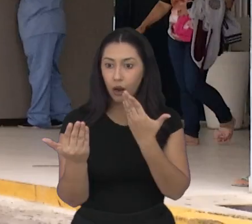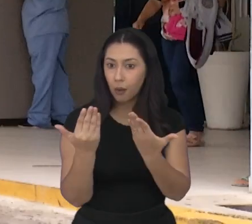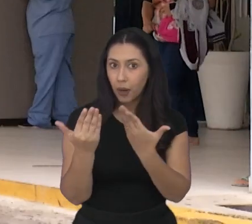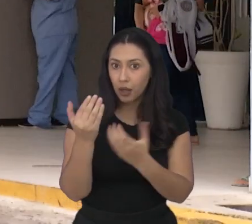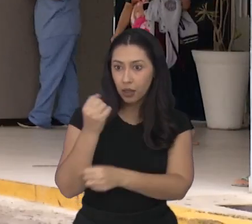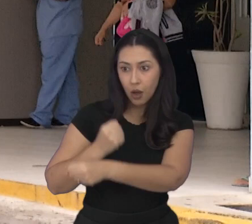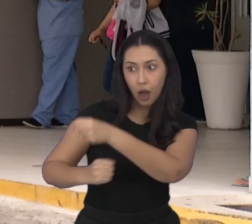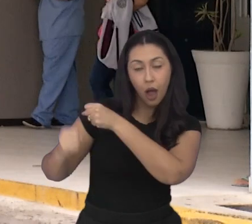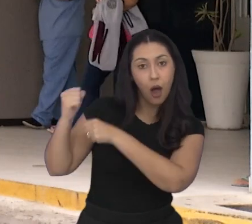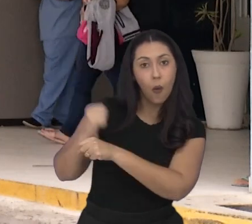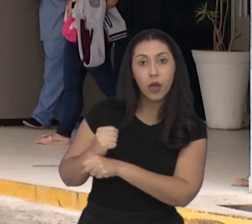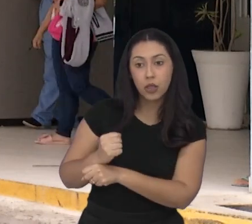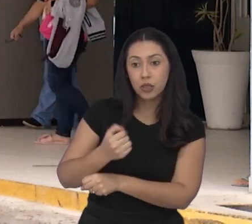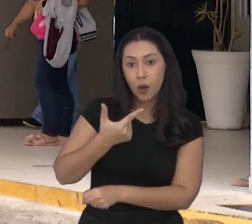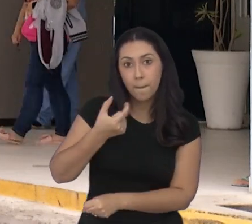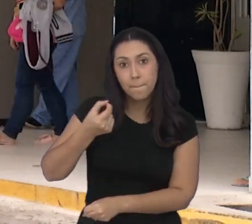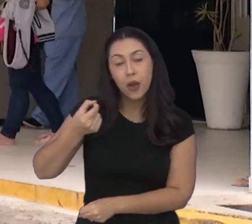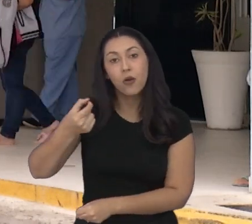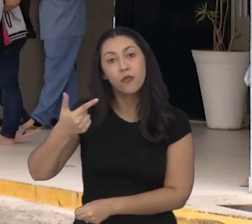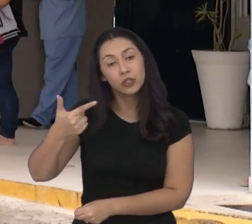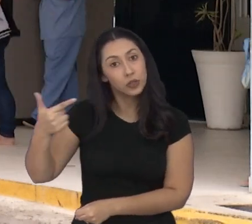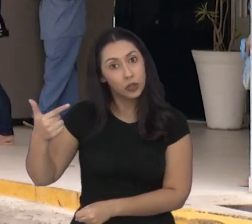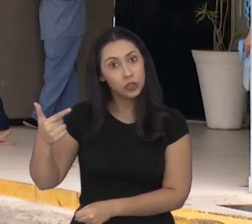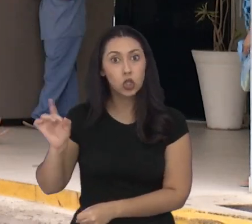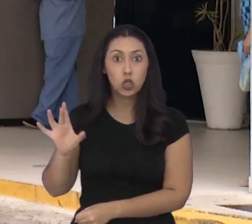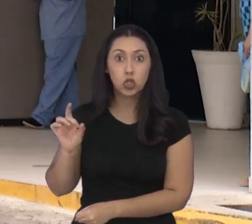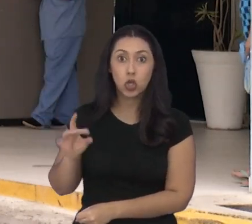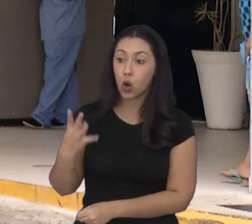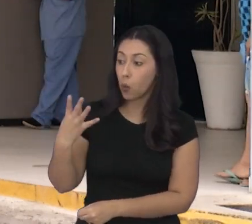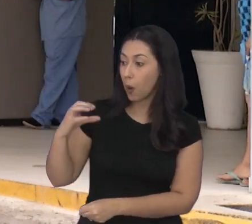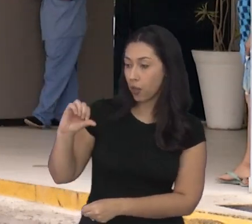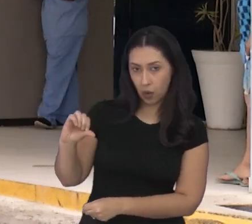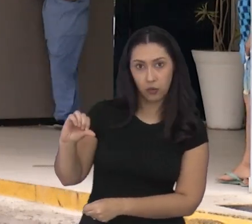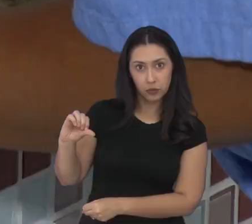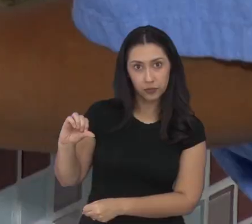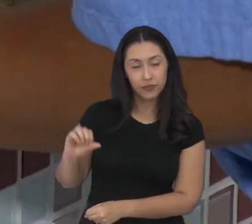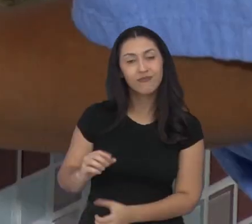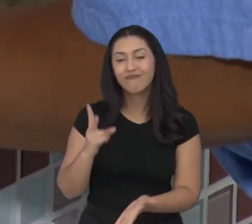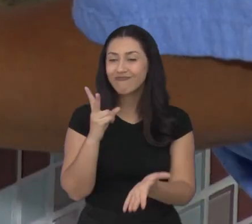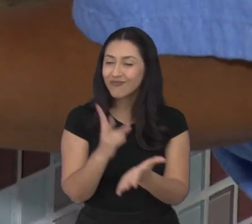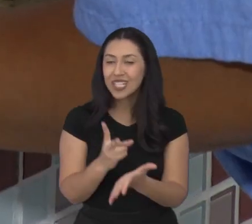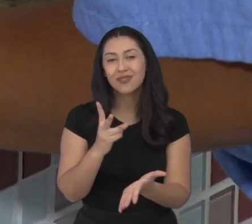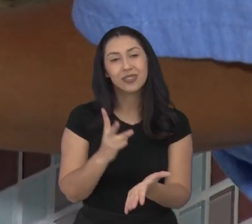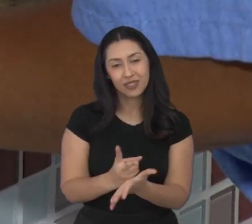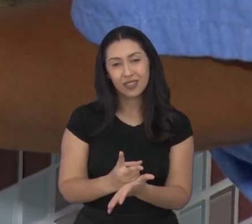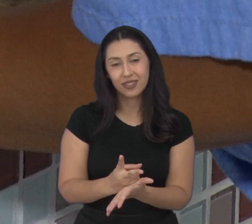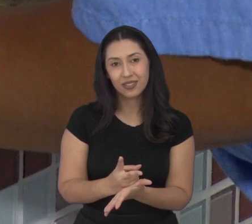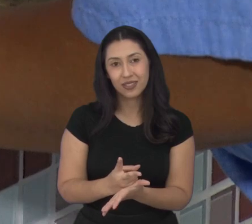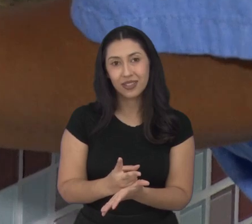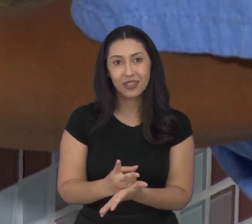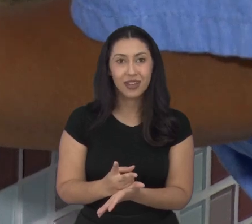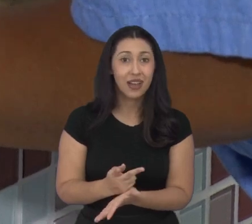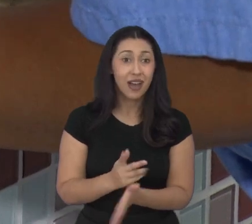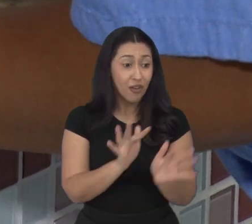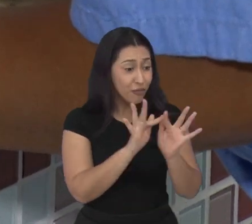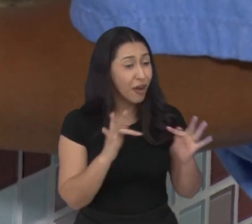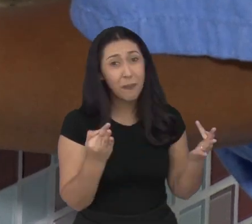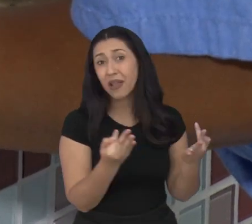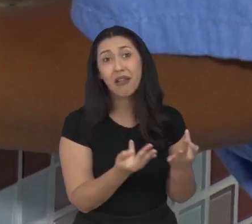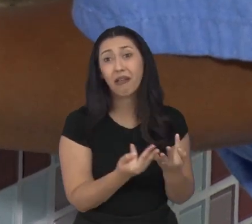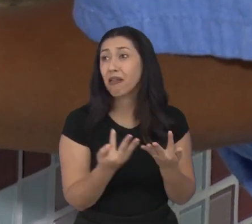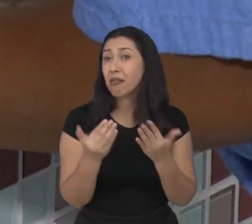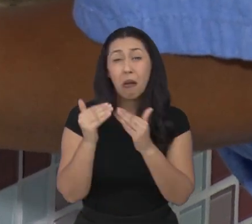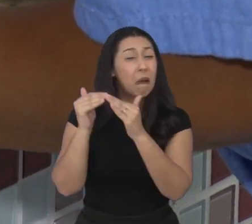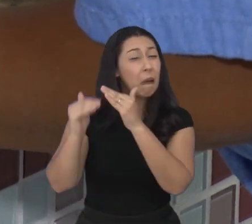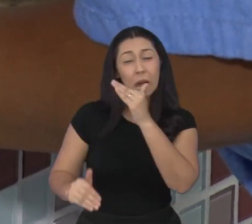relação a 2022, quando foram captados 49 órgãos. Mesmo assim, a taxa de recusa